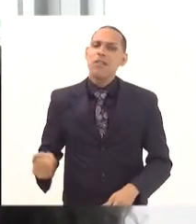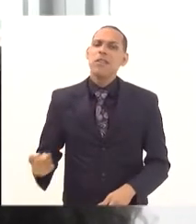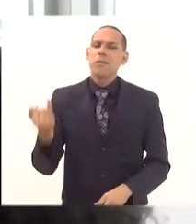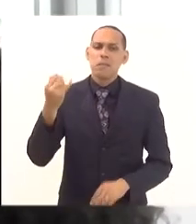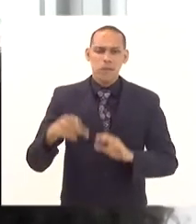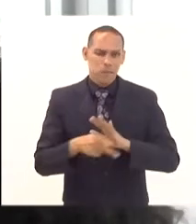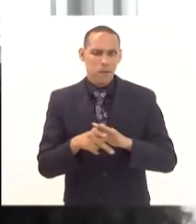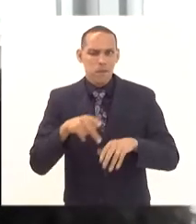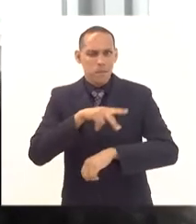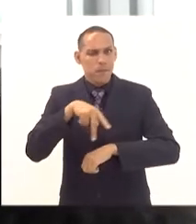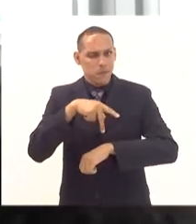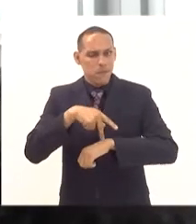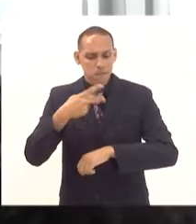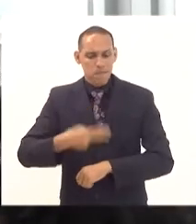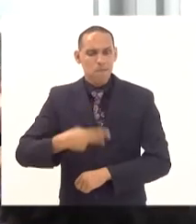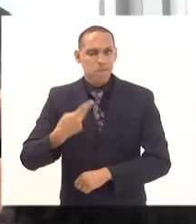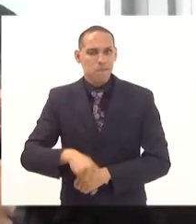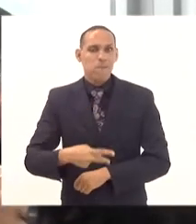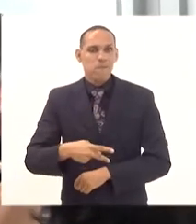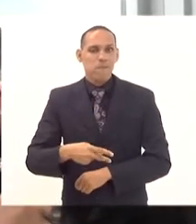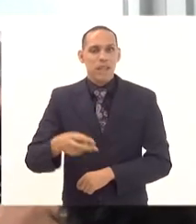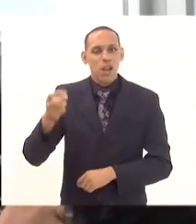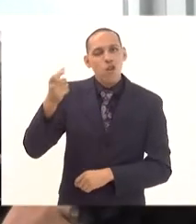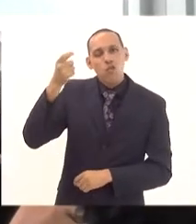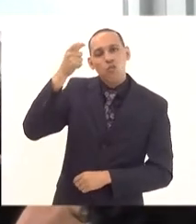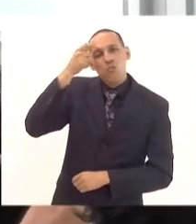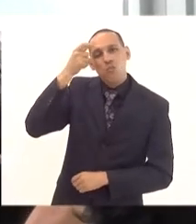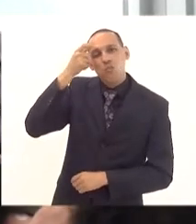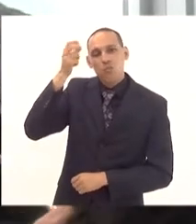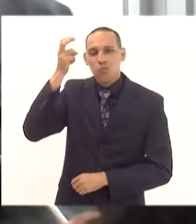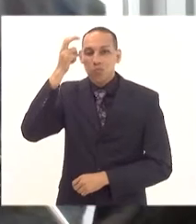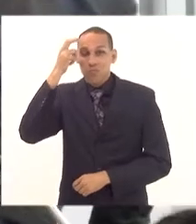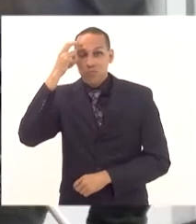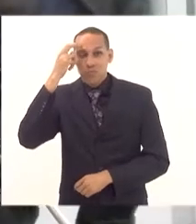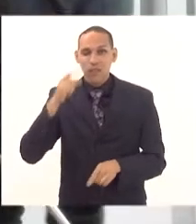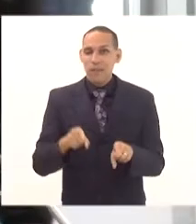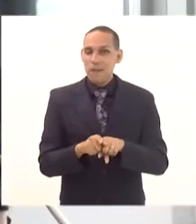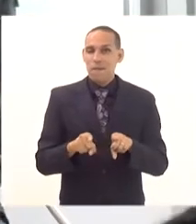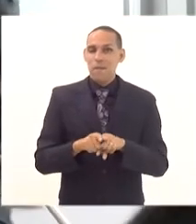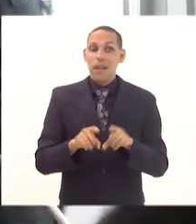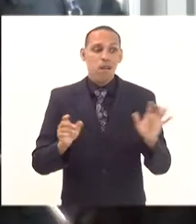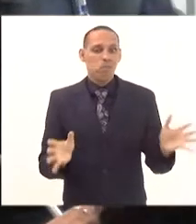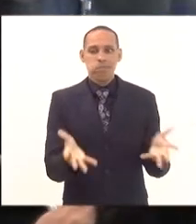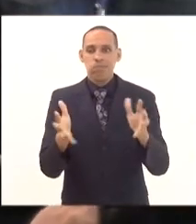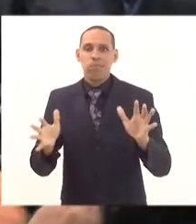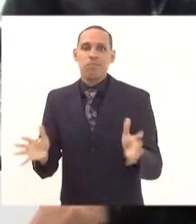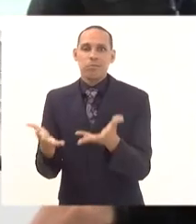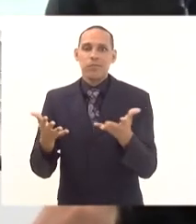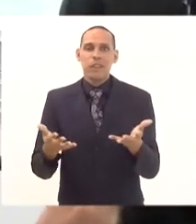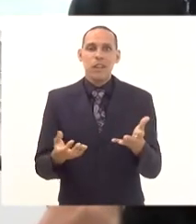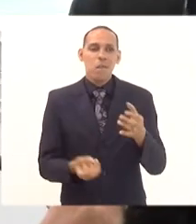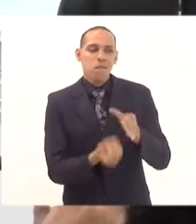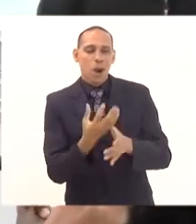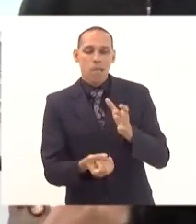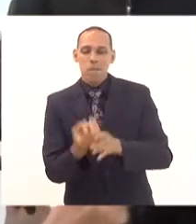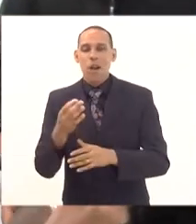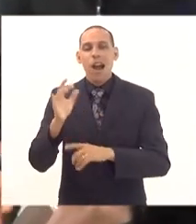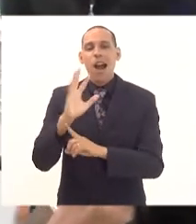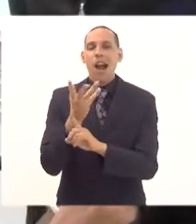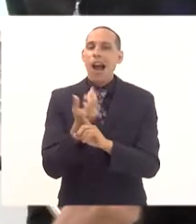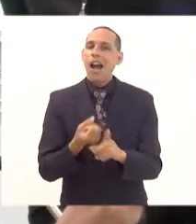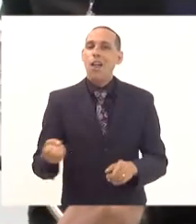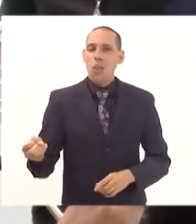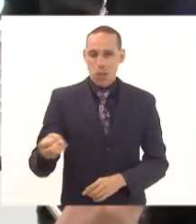esse país é para nossa cultura para a memória e para para o fomento à novas Produções artísticas